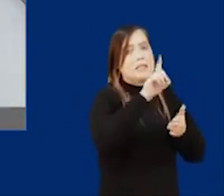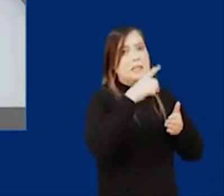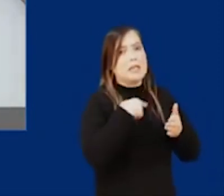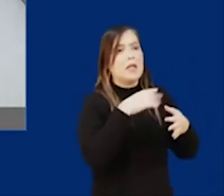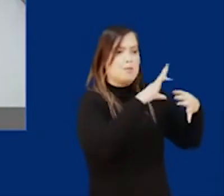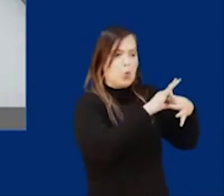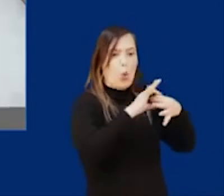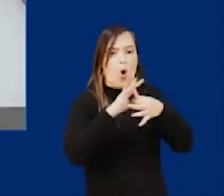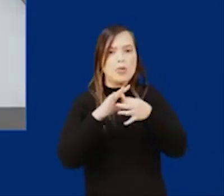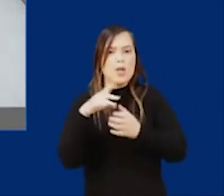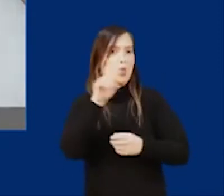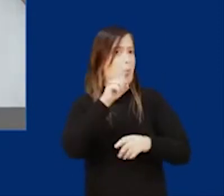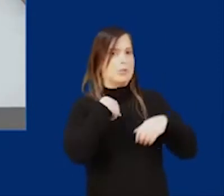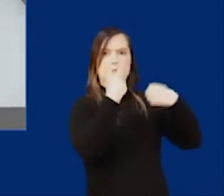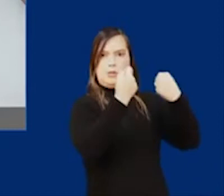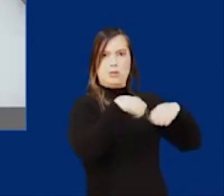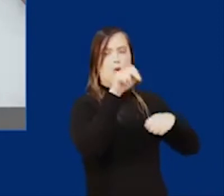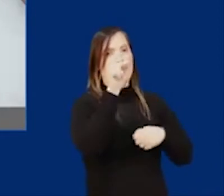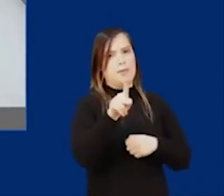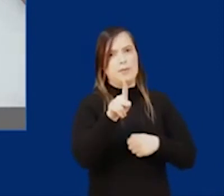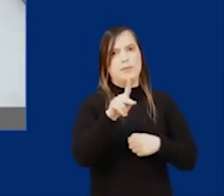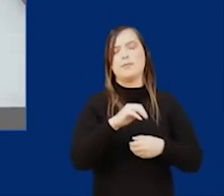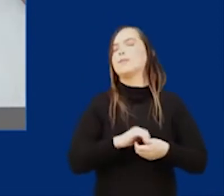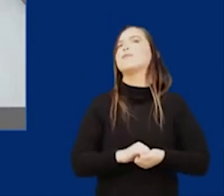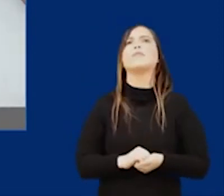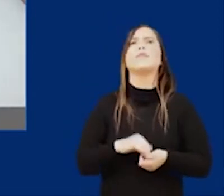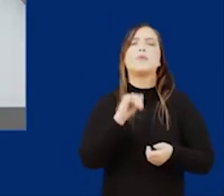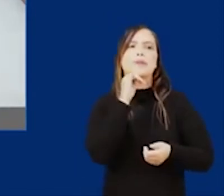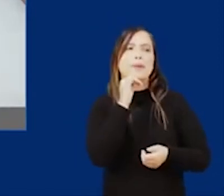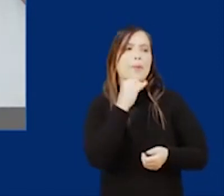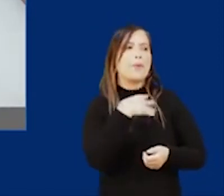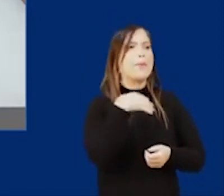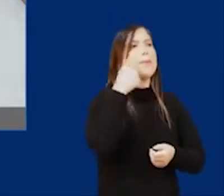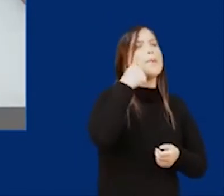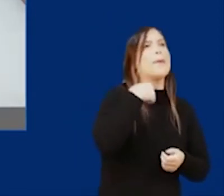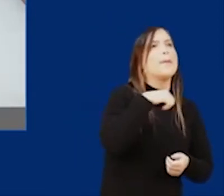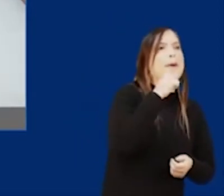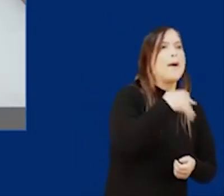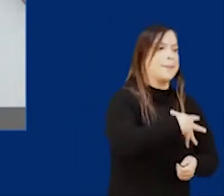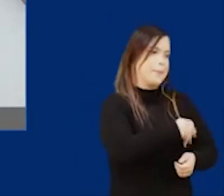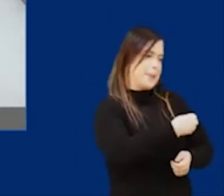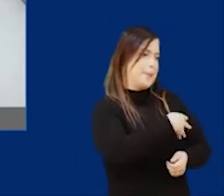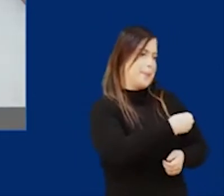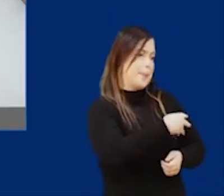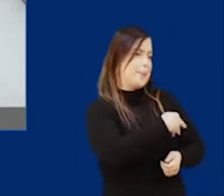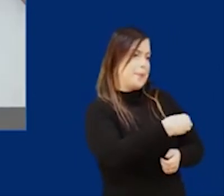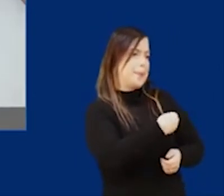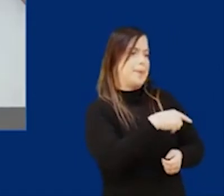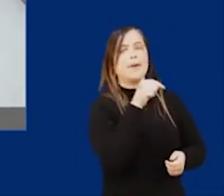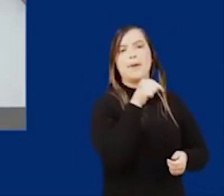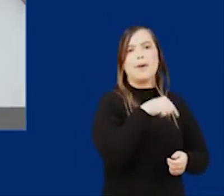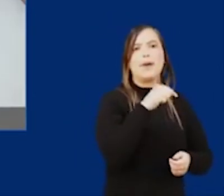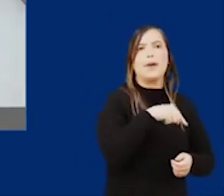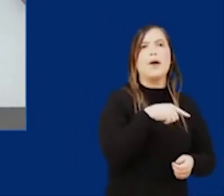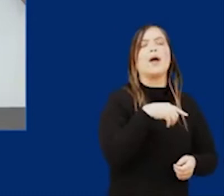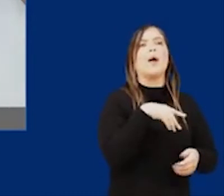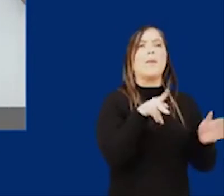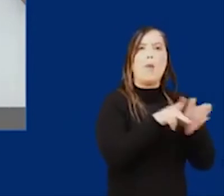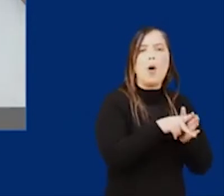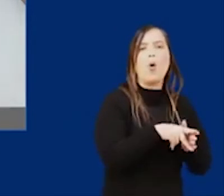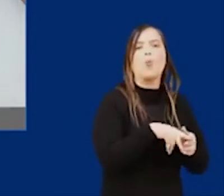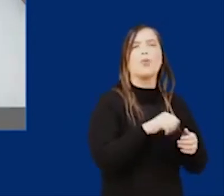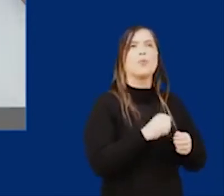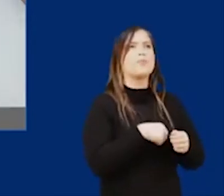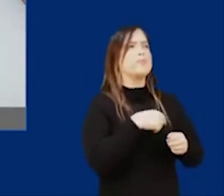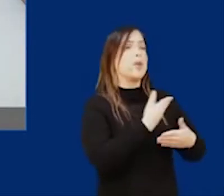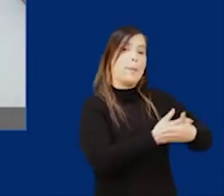exclusivo, é isso, não precisa mesmo. E quando a mãe está amamentando no peito, né, amamentando com leite materno, o bebê